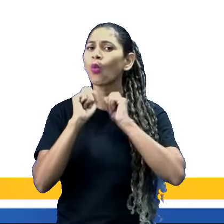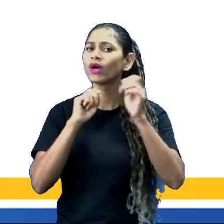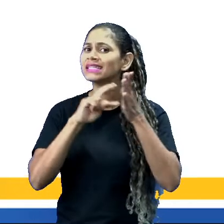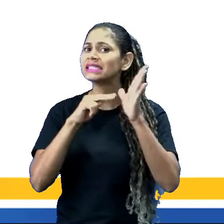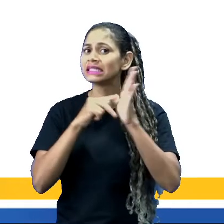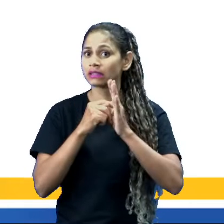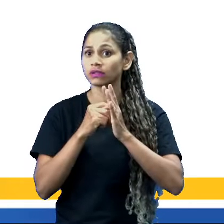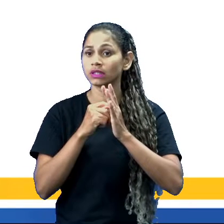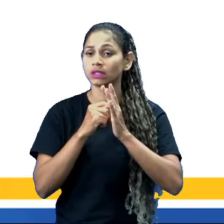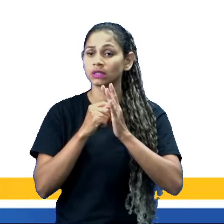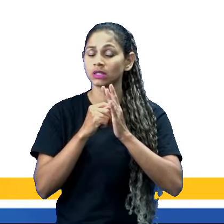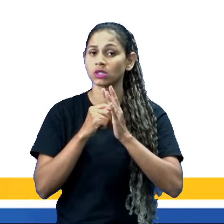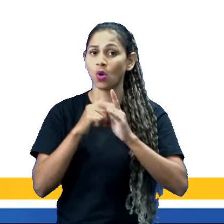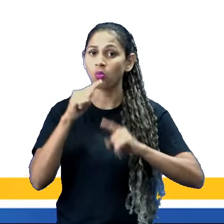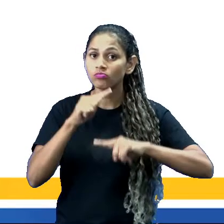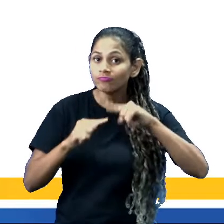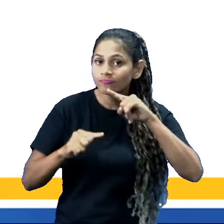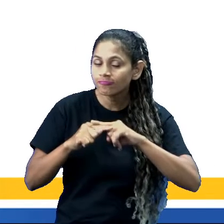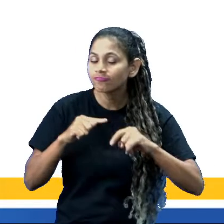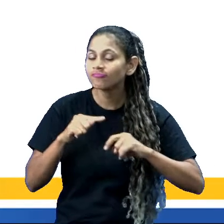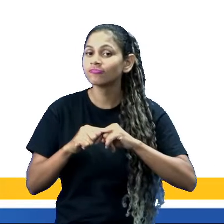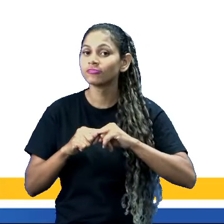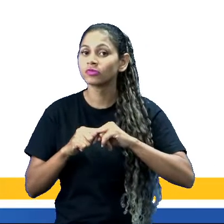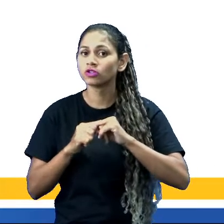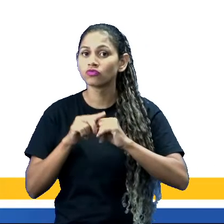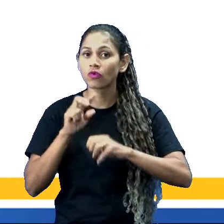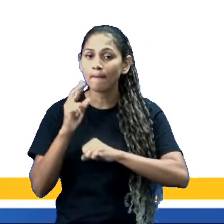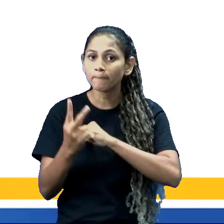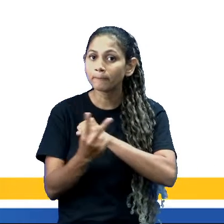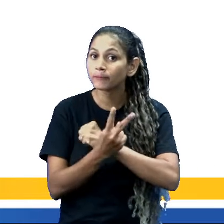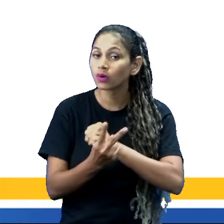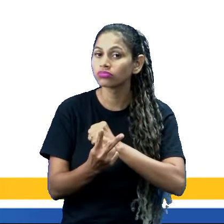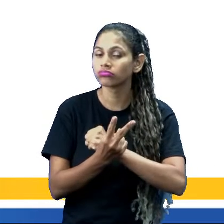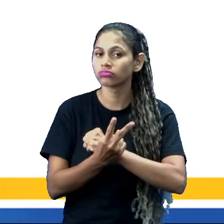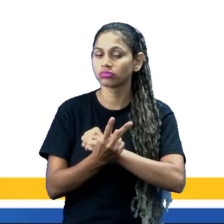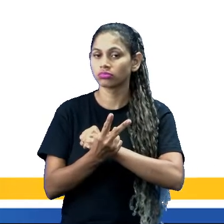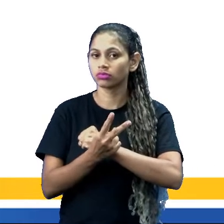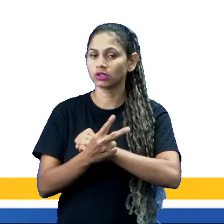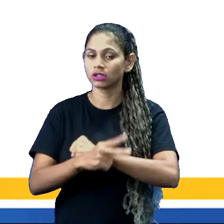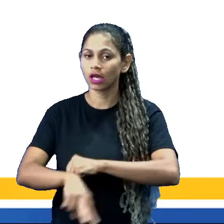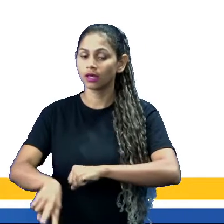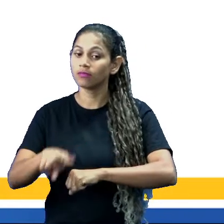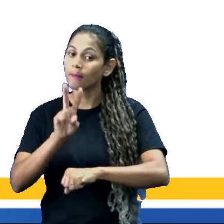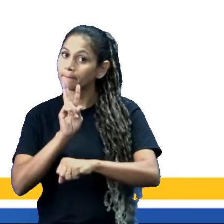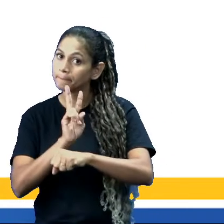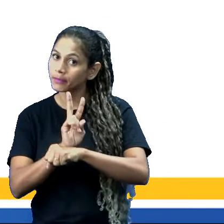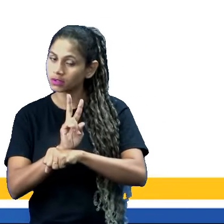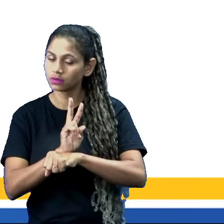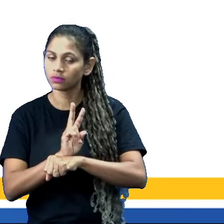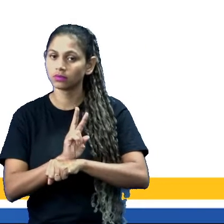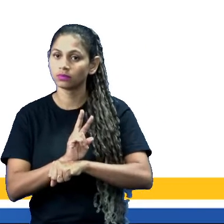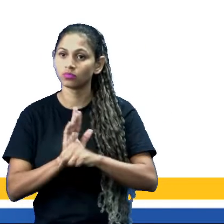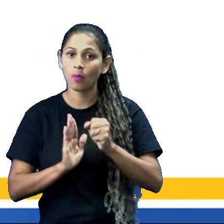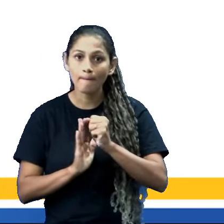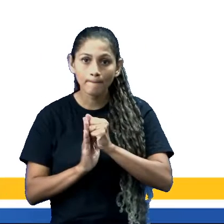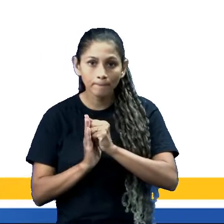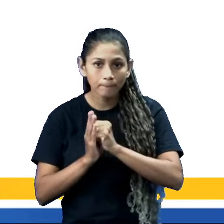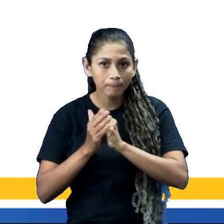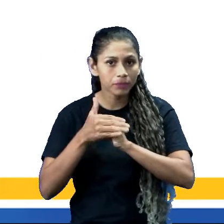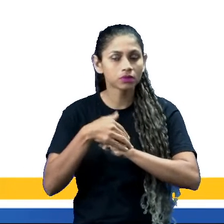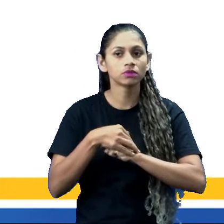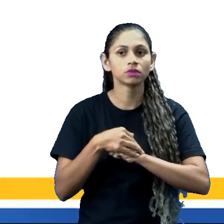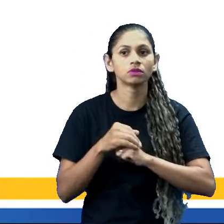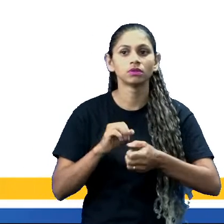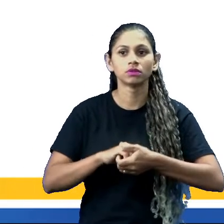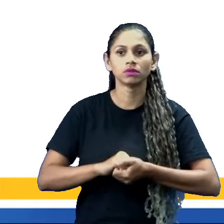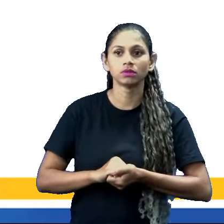para proteção individual, né? Então, a gente vai ter ali na área da saúde ou então ali na parte de laboratório químico,